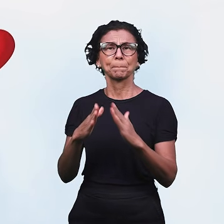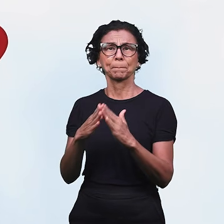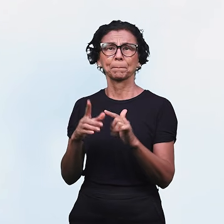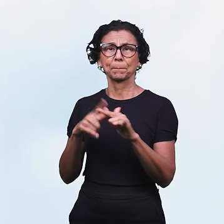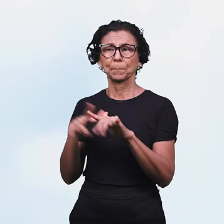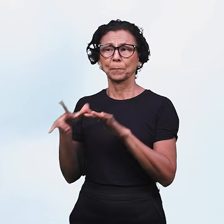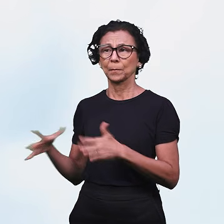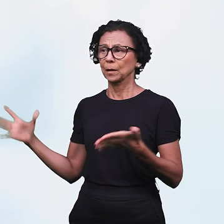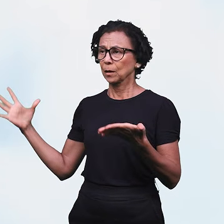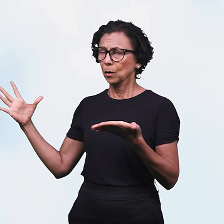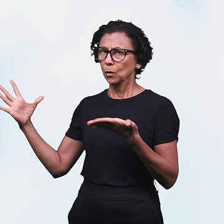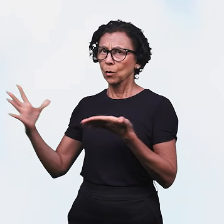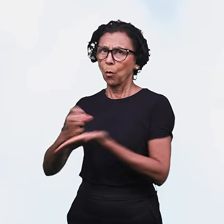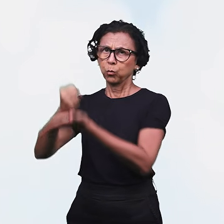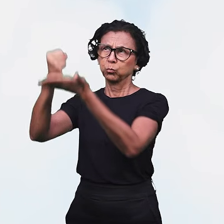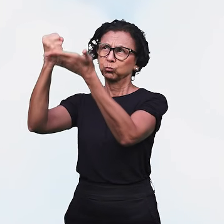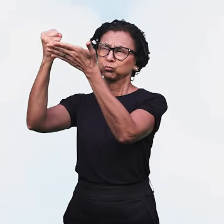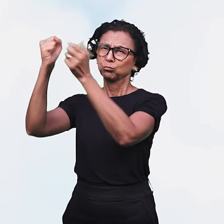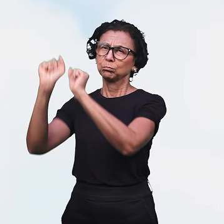igreja